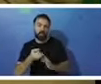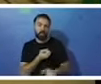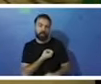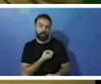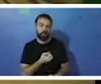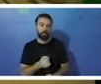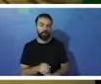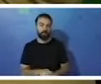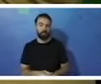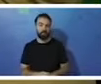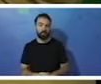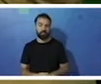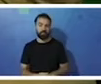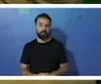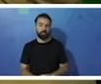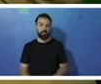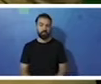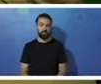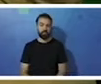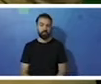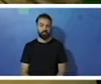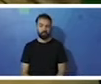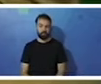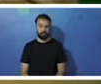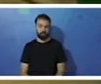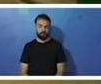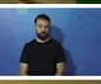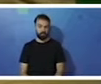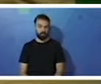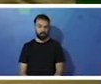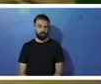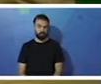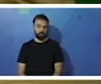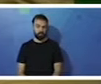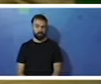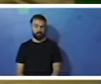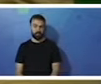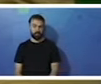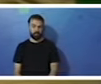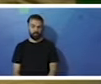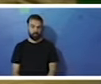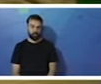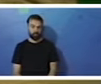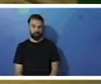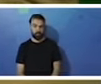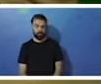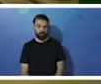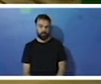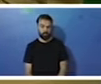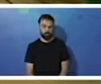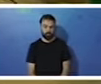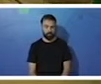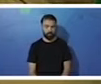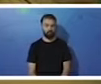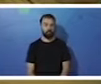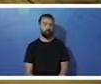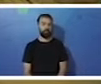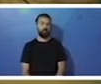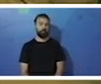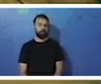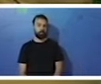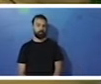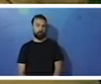tabuada. Porque ninguém divide o que não tem. Eu não tenho 80. Eu só tenho 78. Então é melhor que